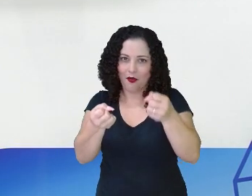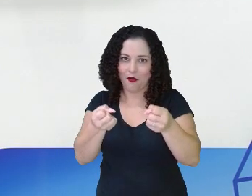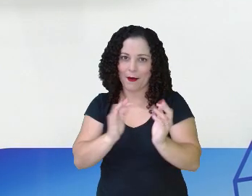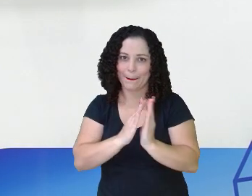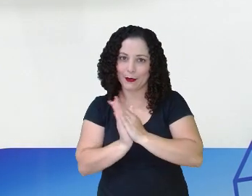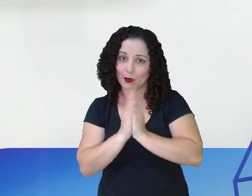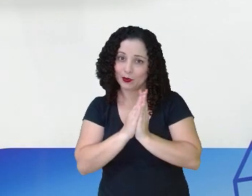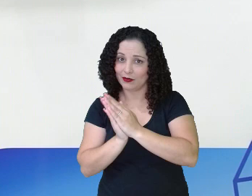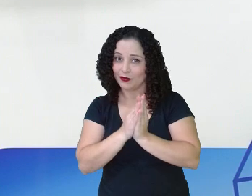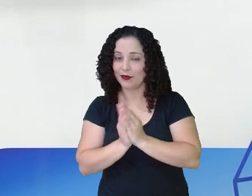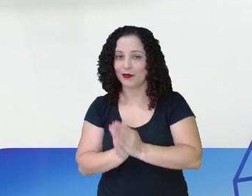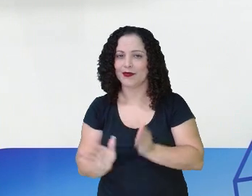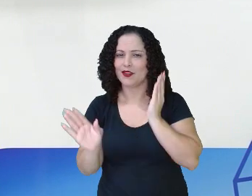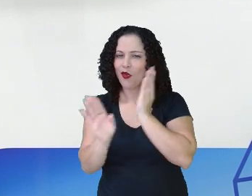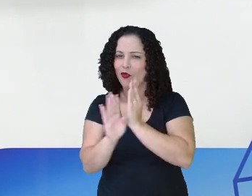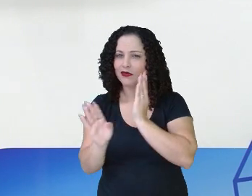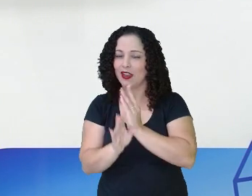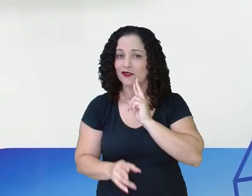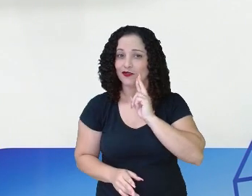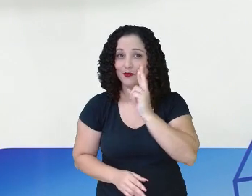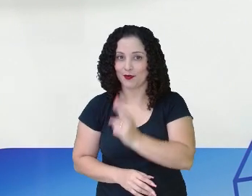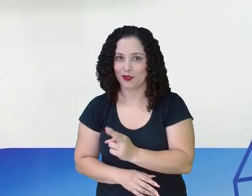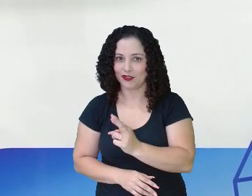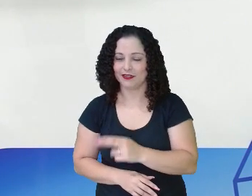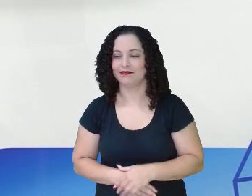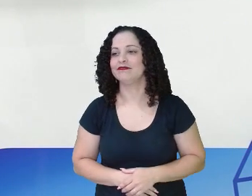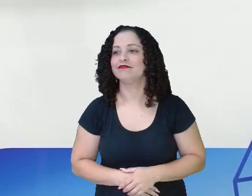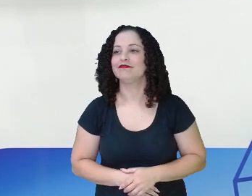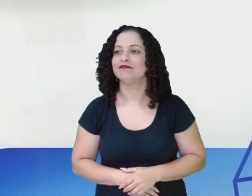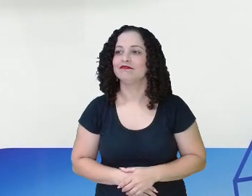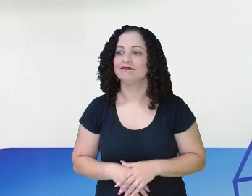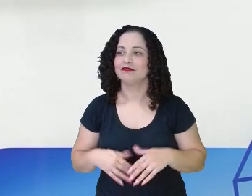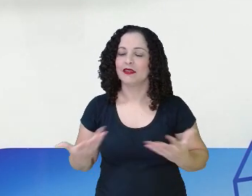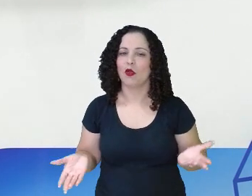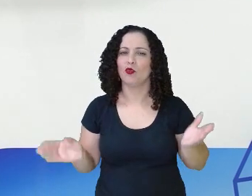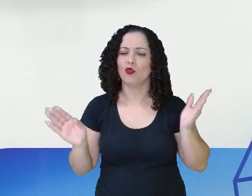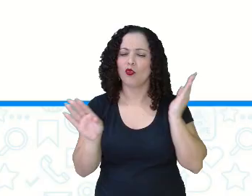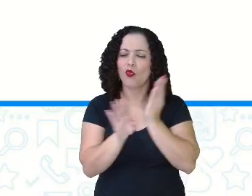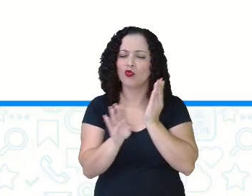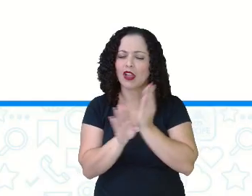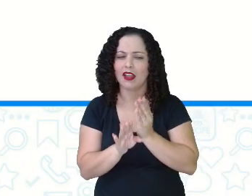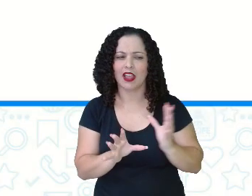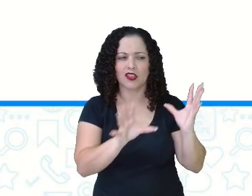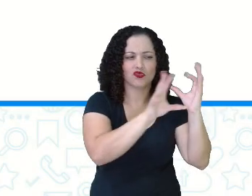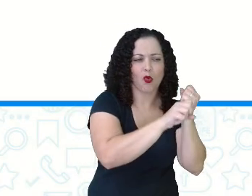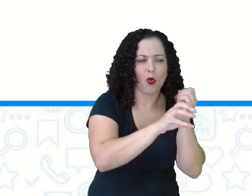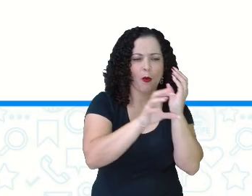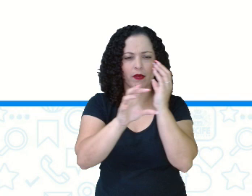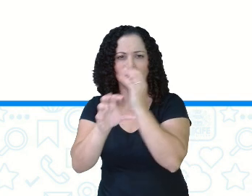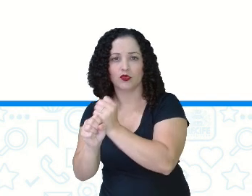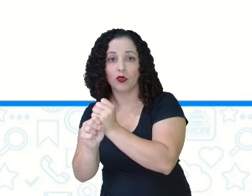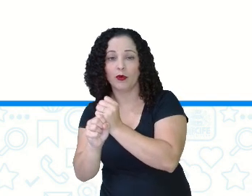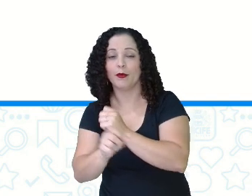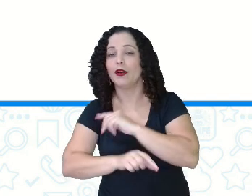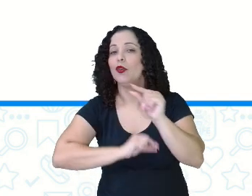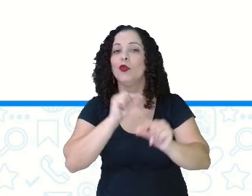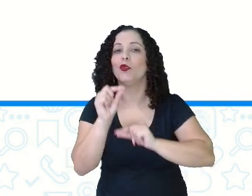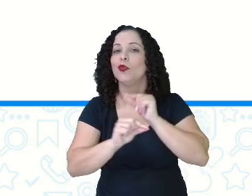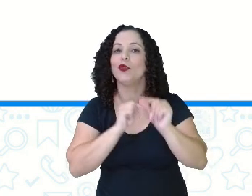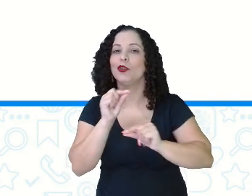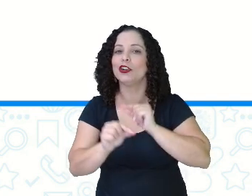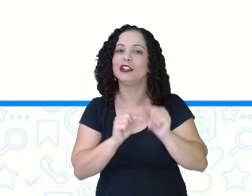meus resultados. Para encontrar a soma entre dois ou mais números, recorremos ao seu